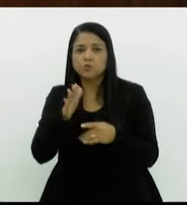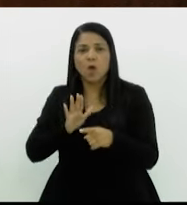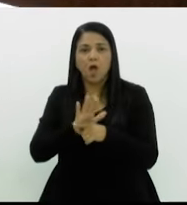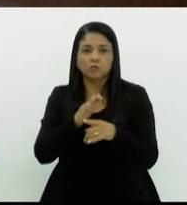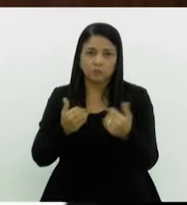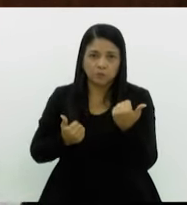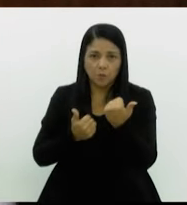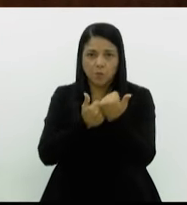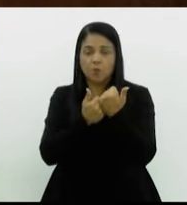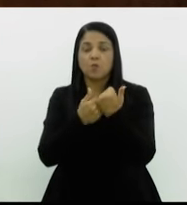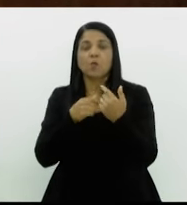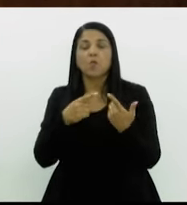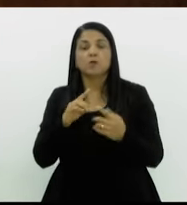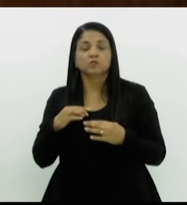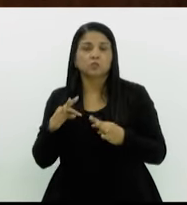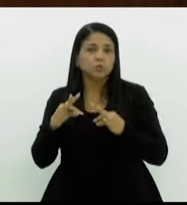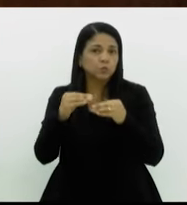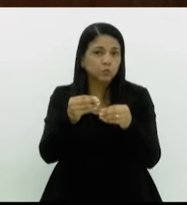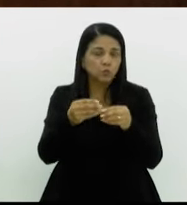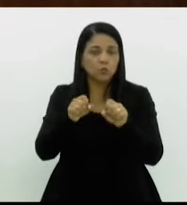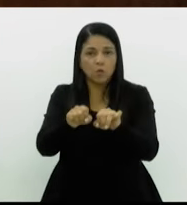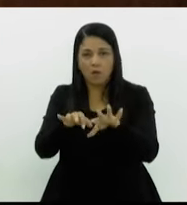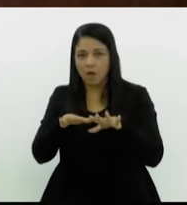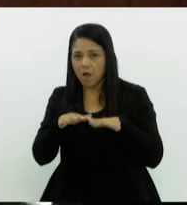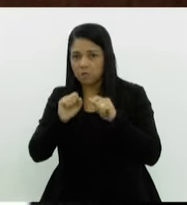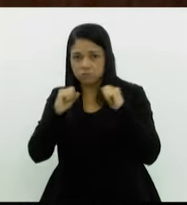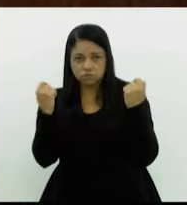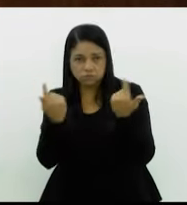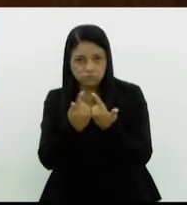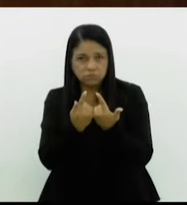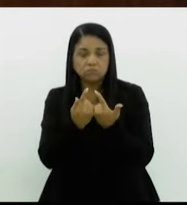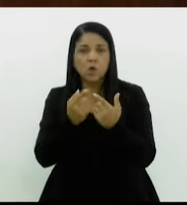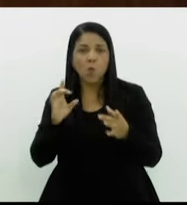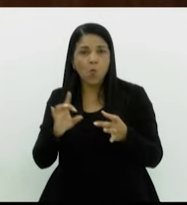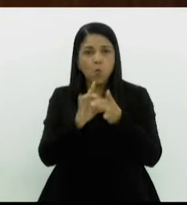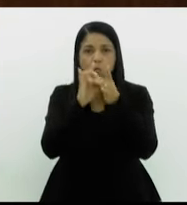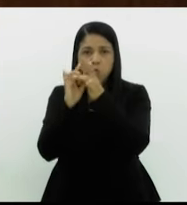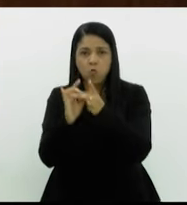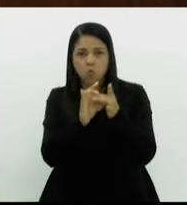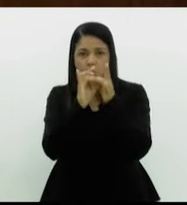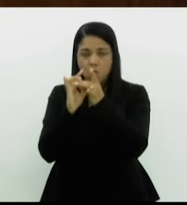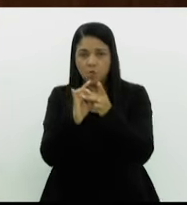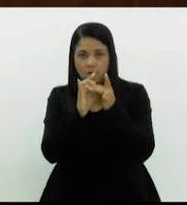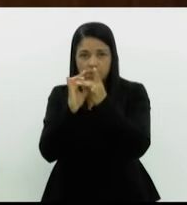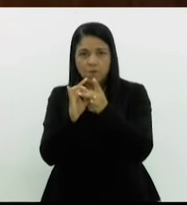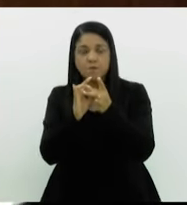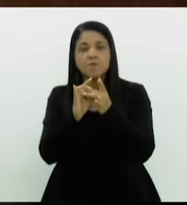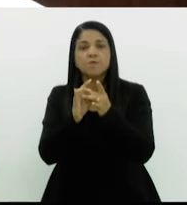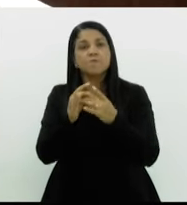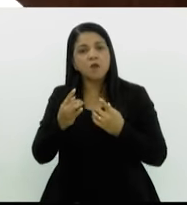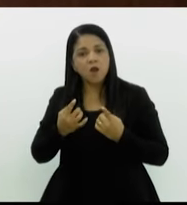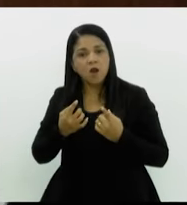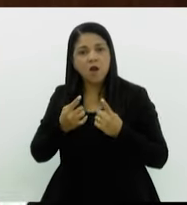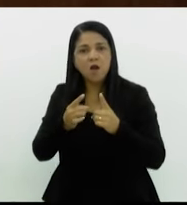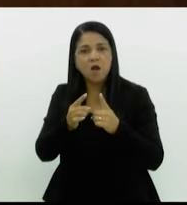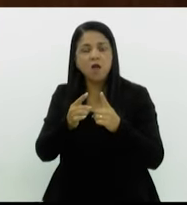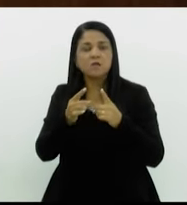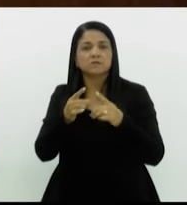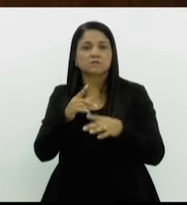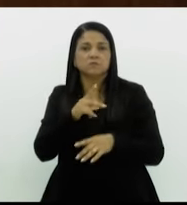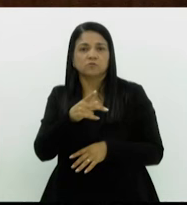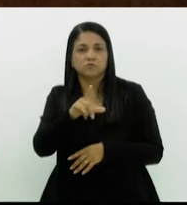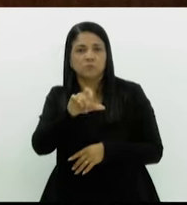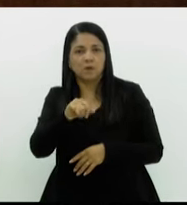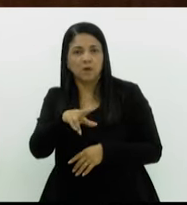parlamento aqui, toda a LEG tem que se unir para poder combater esses planos de saúde que